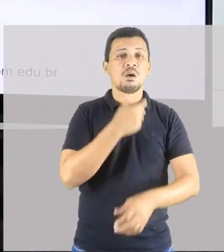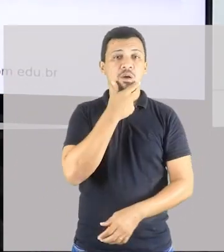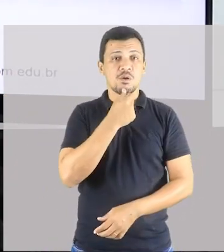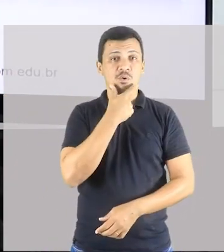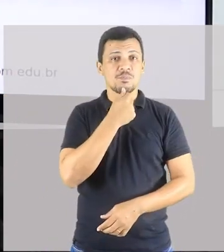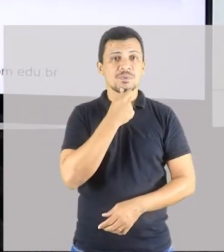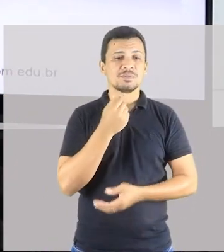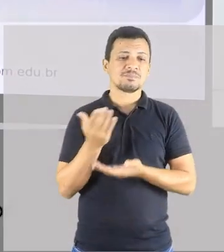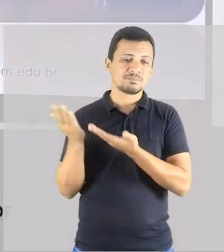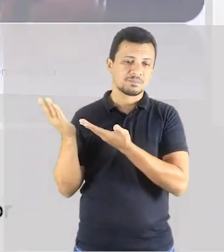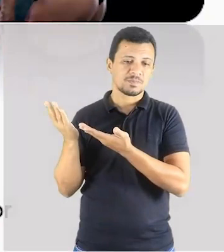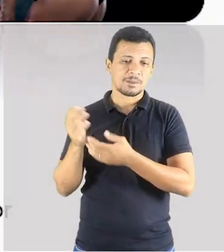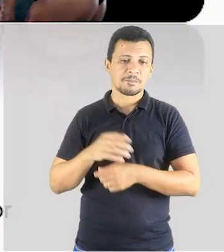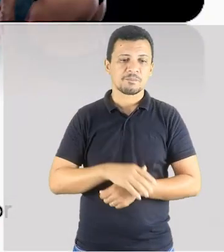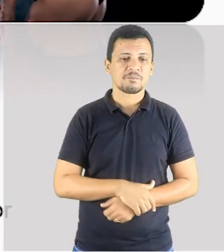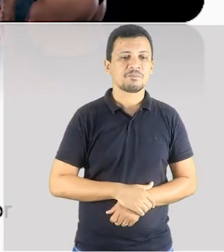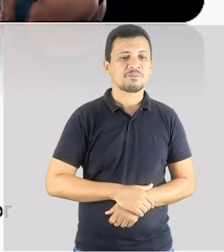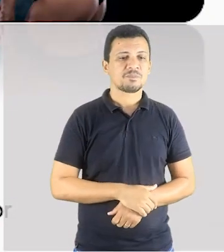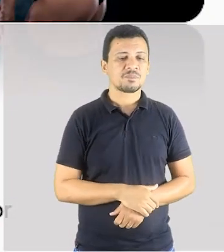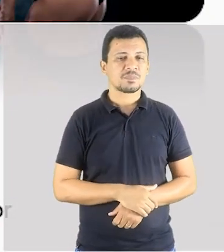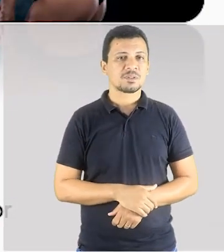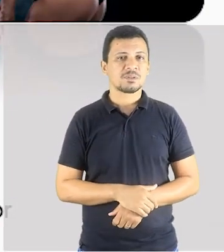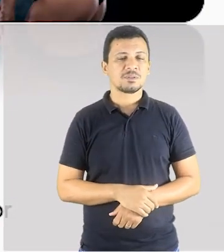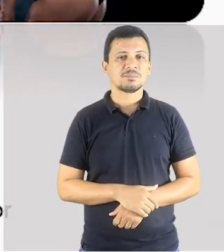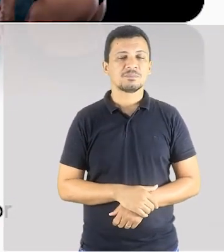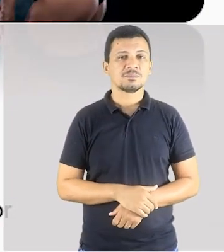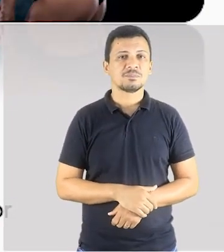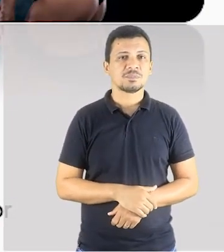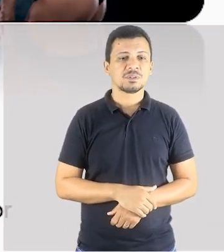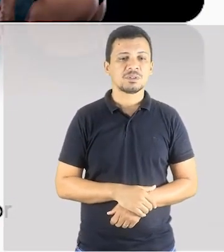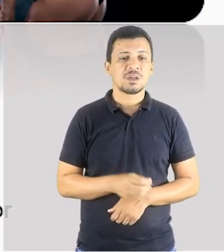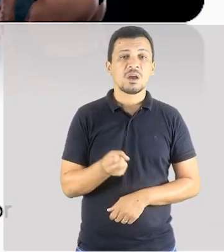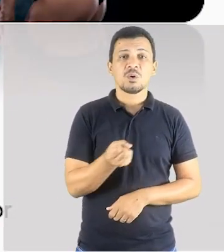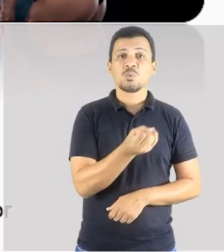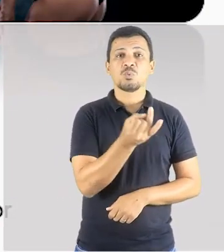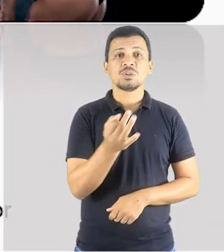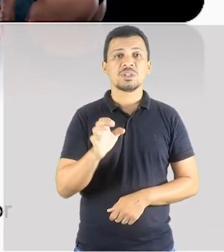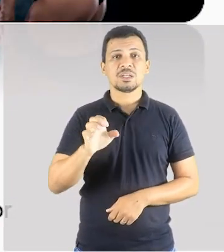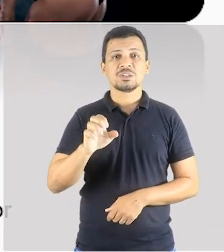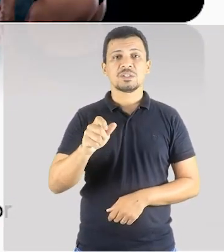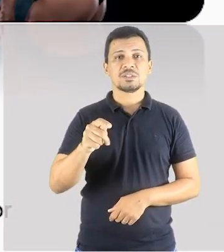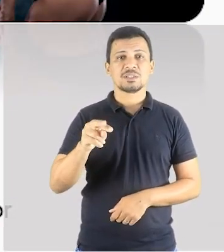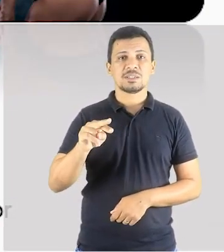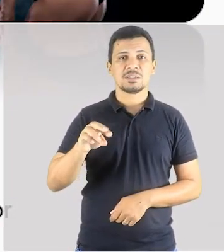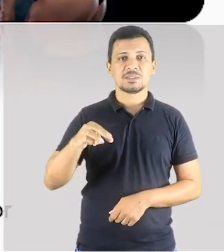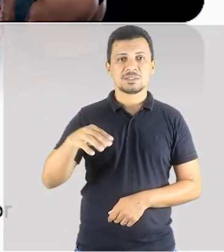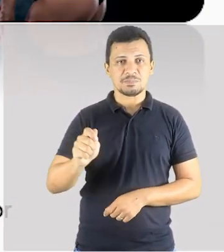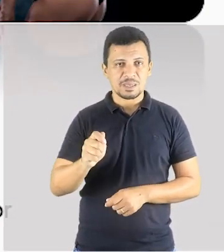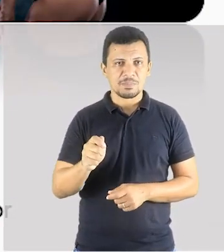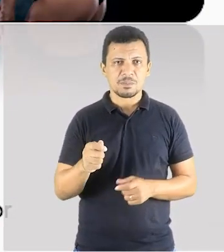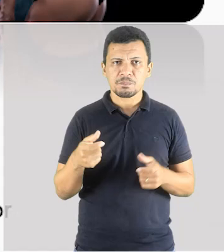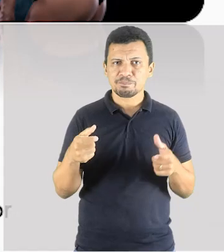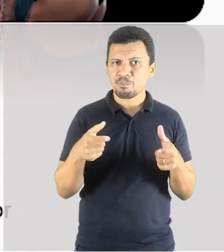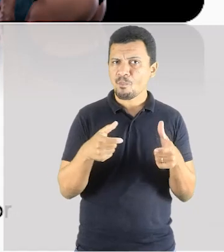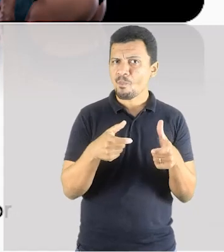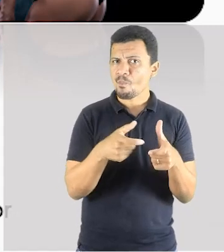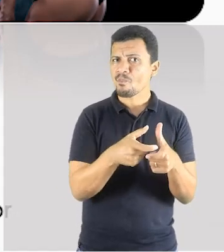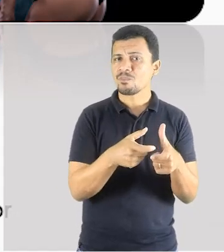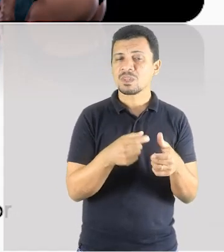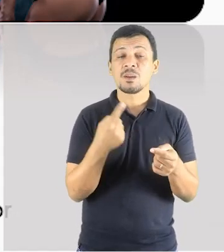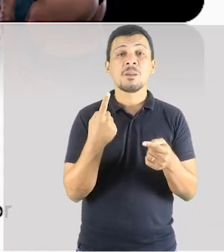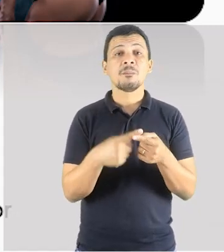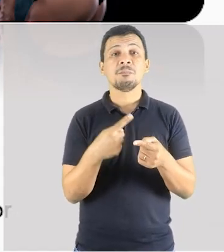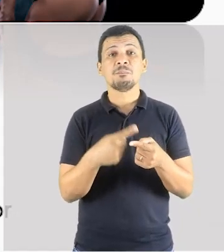em homens, beleza? O que pode acontecer? Ó, redução da produção de esperma, porque como ele